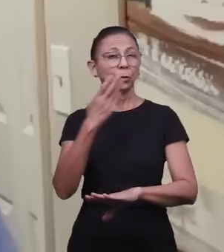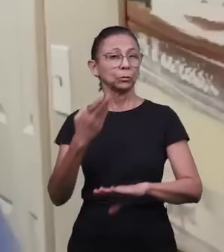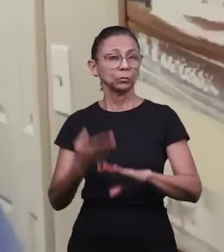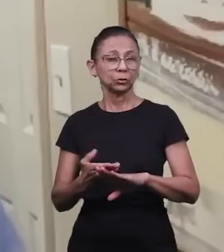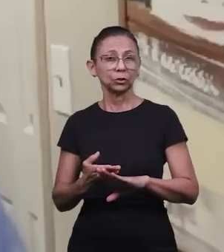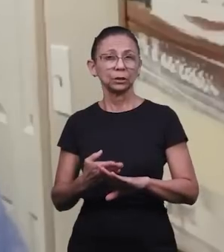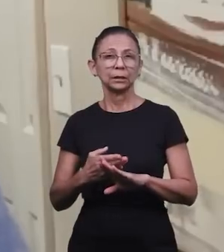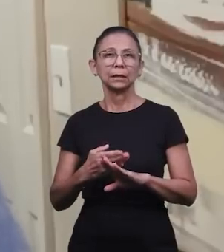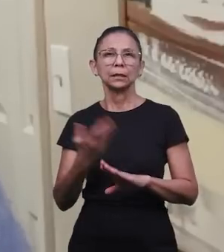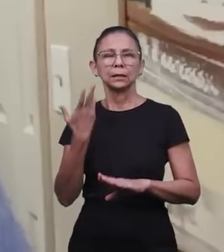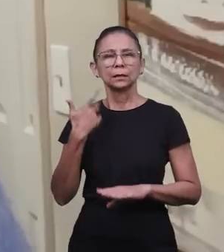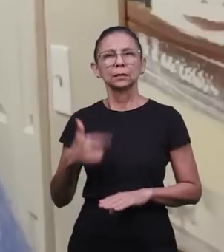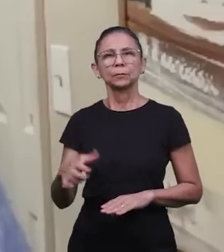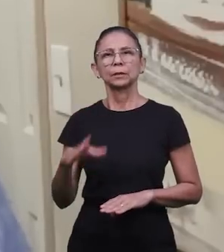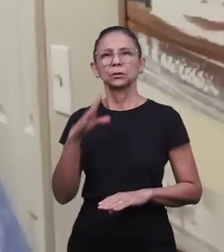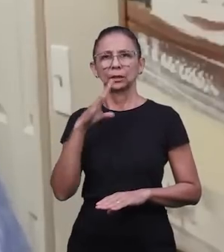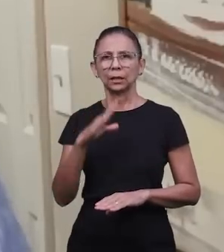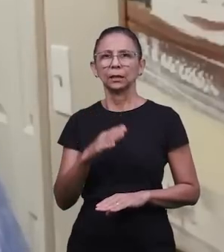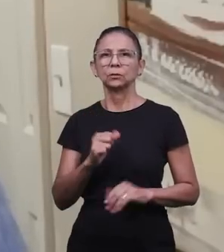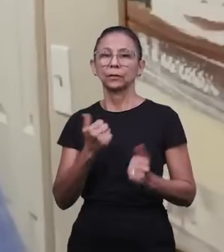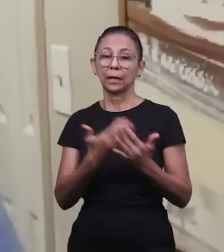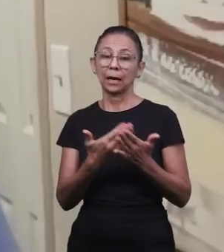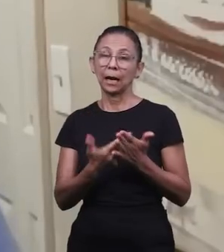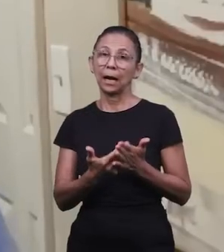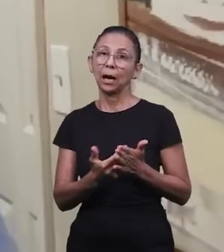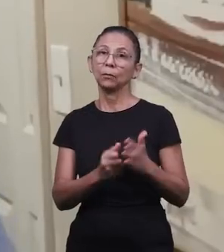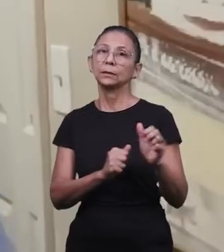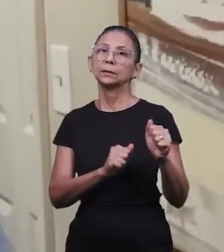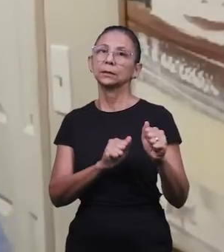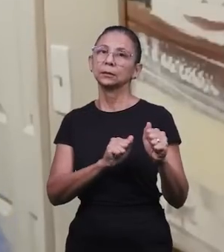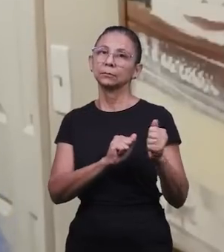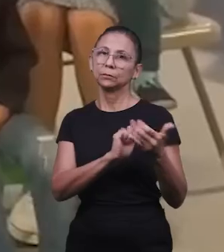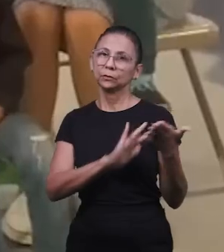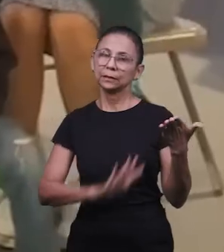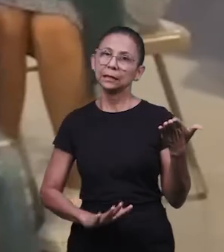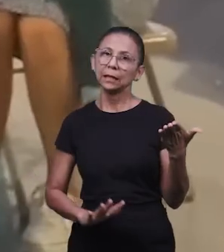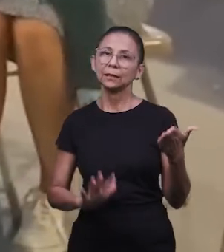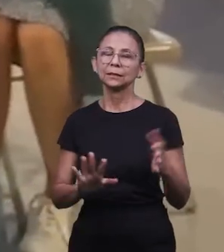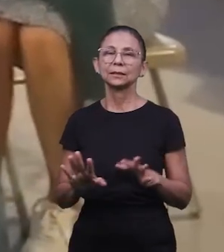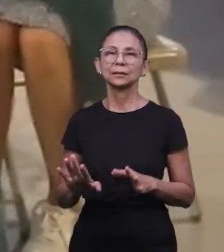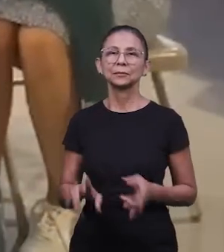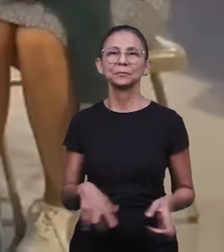No decorrer do dia, crianças e intermediários tiveram aulas e atividades.